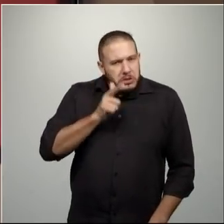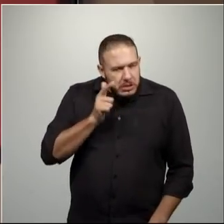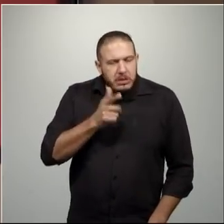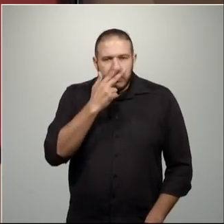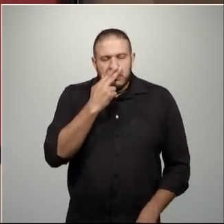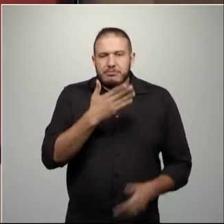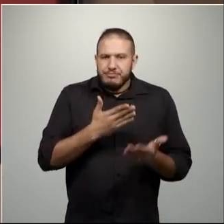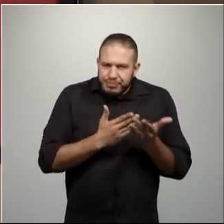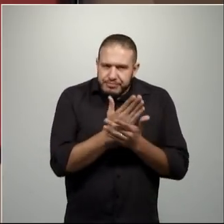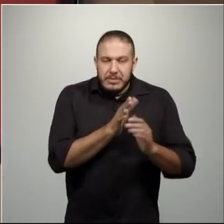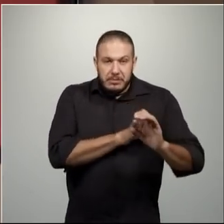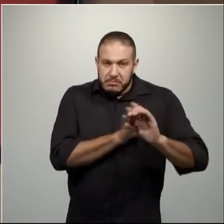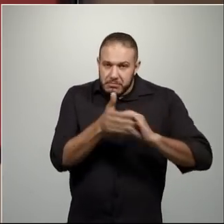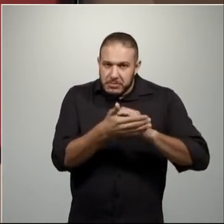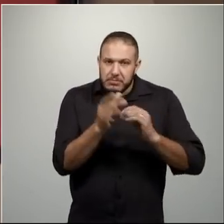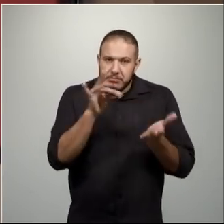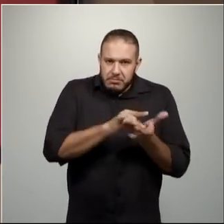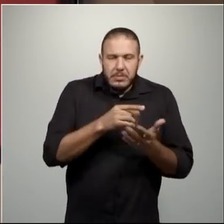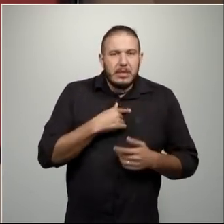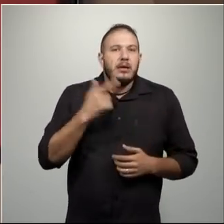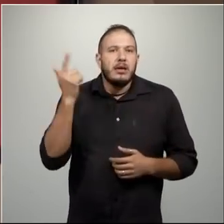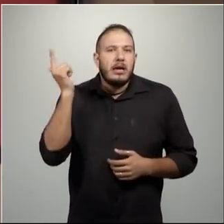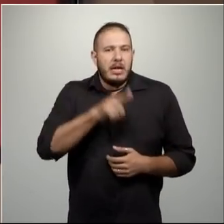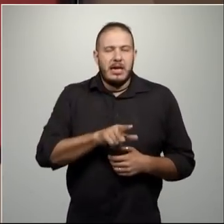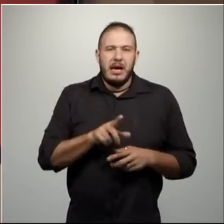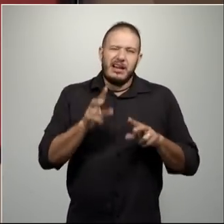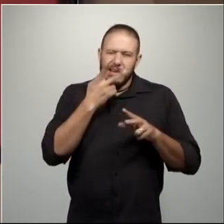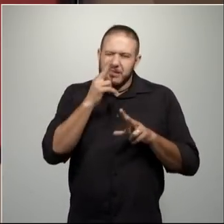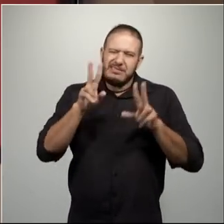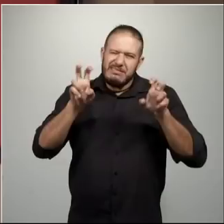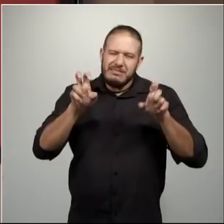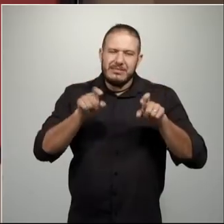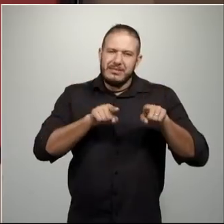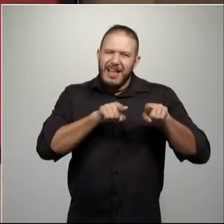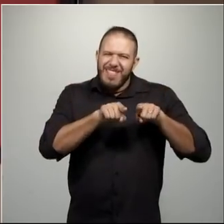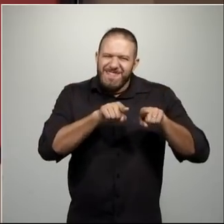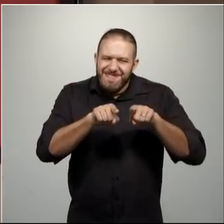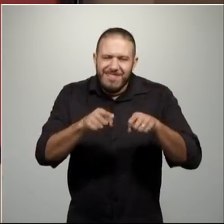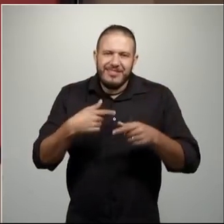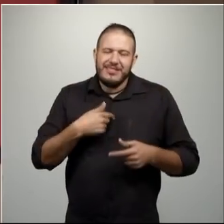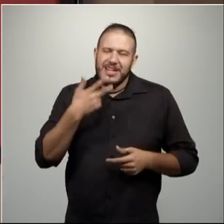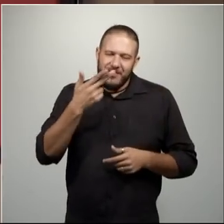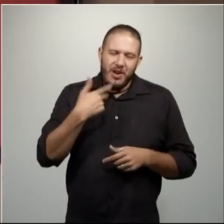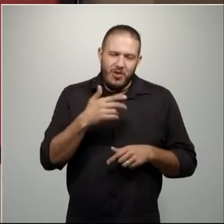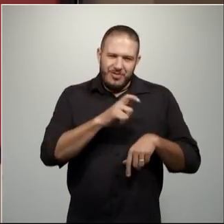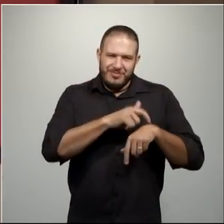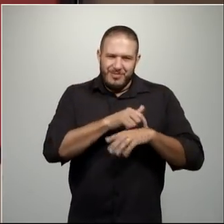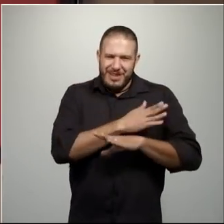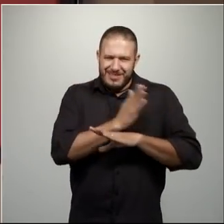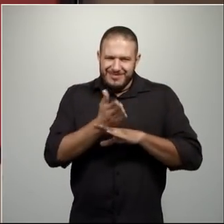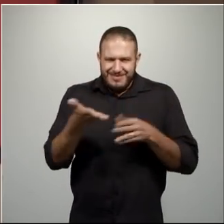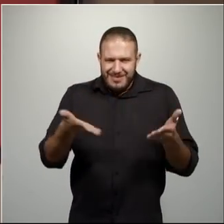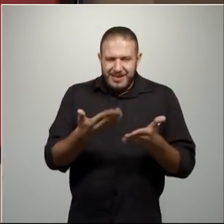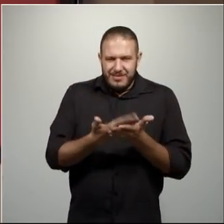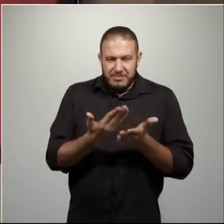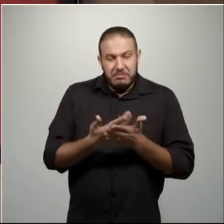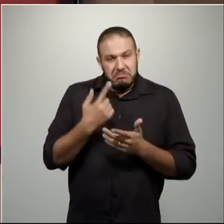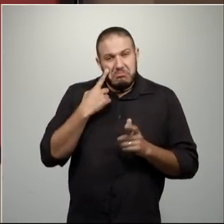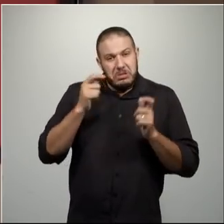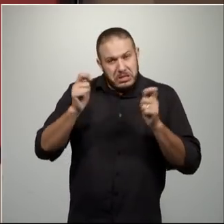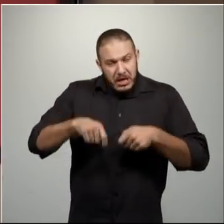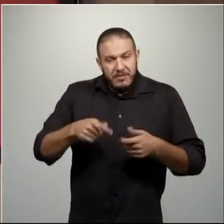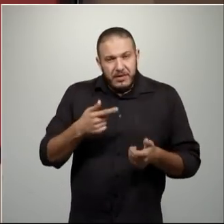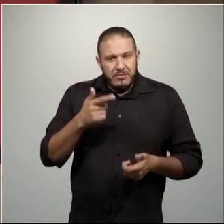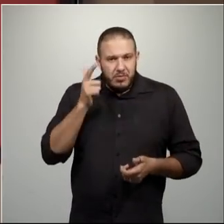bitcoins e ganhar aquela corrida do consenso eu falei durante a aula não dava pra fazer o